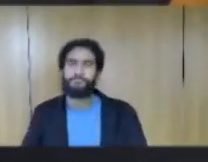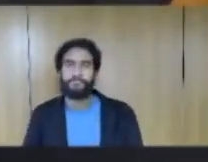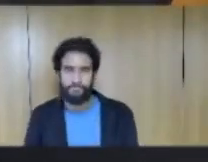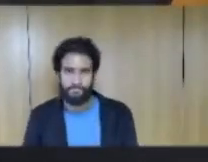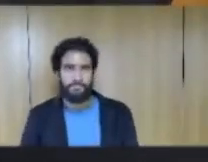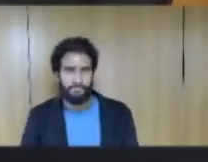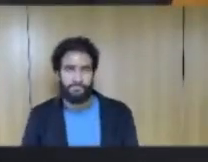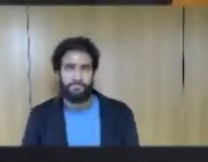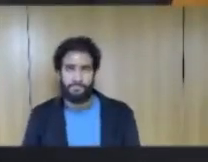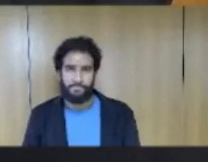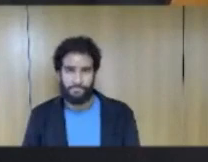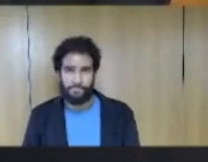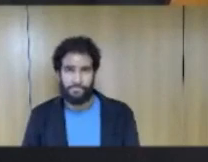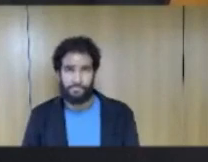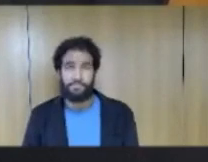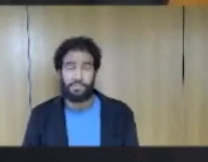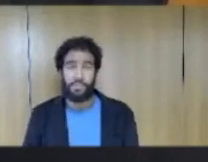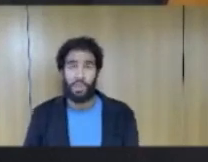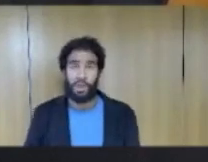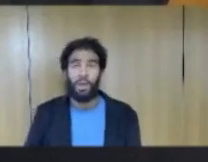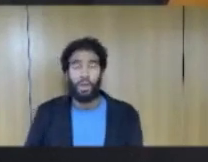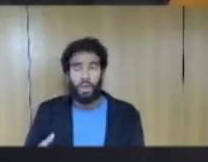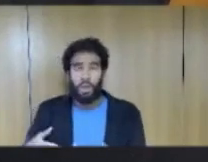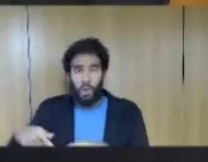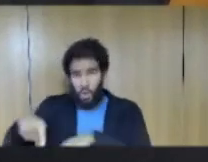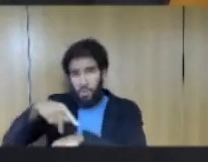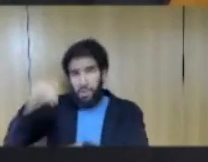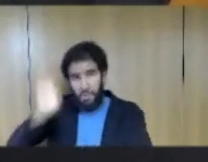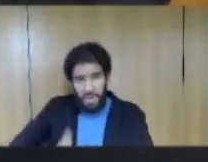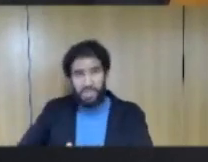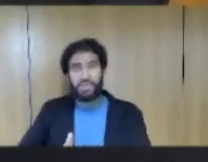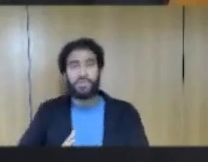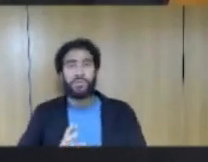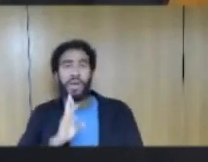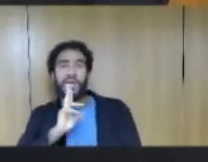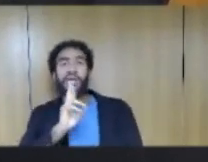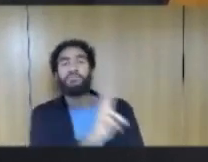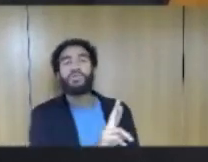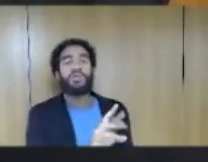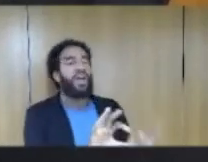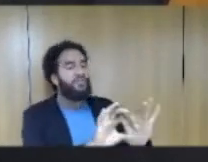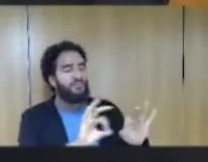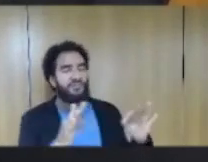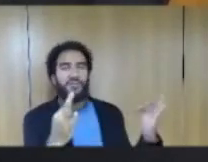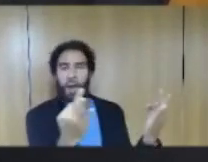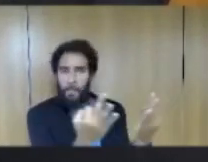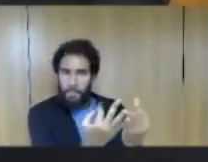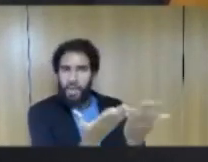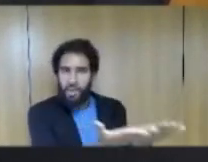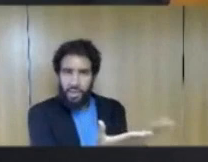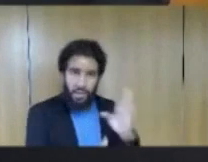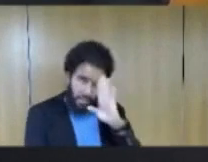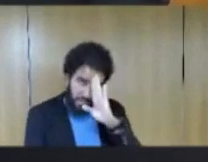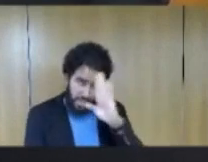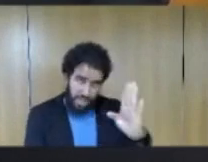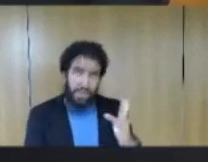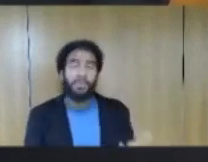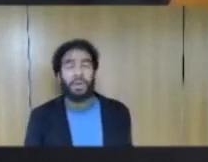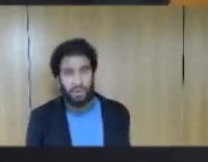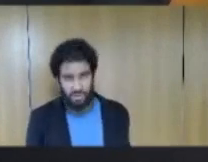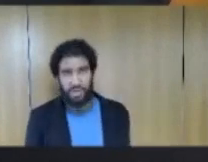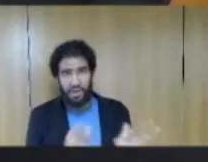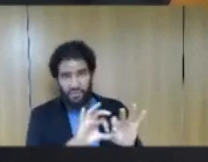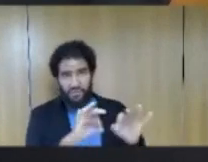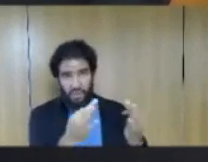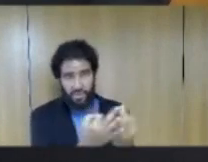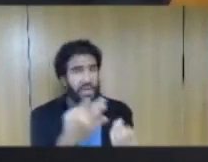uma resposta que o estado brasileiro dá as famílias de estar com muito especialmente a